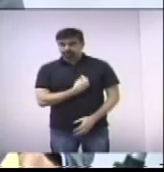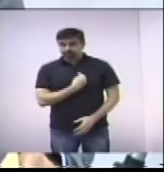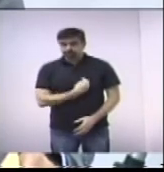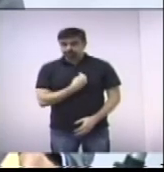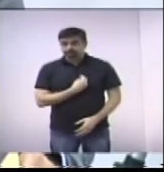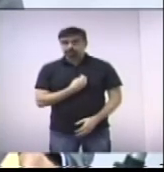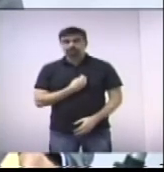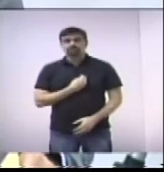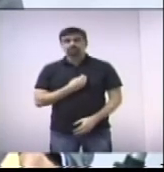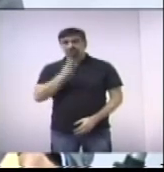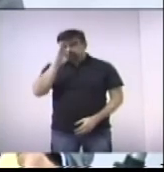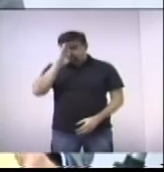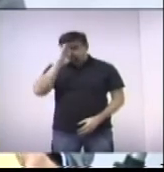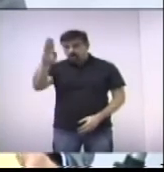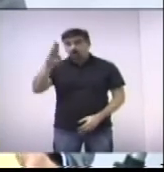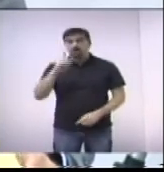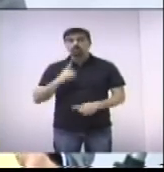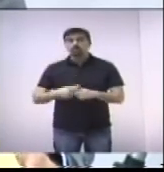Especialmente porque...